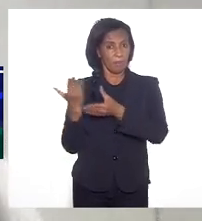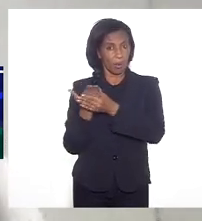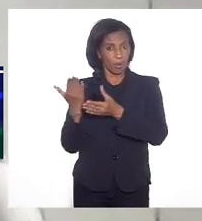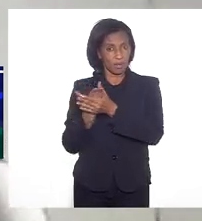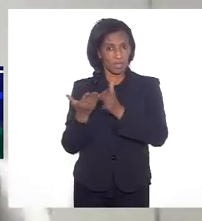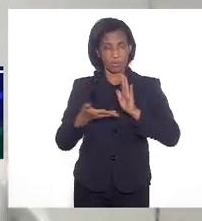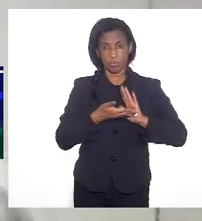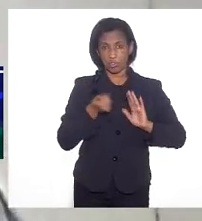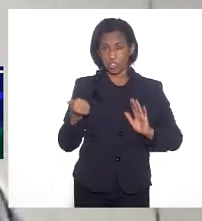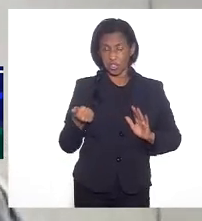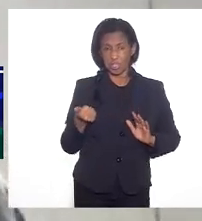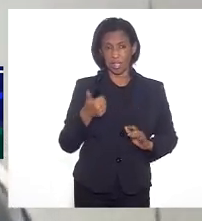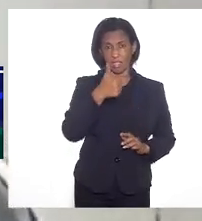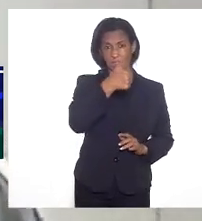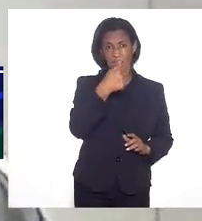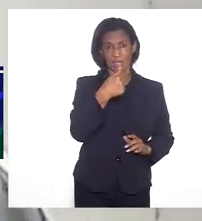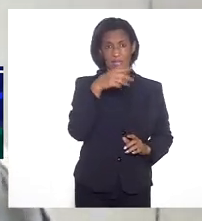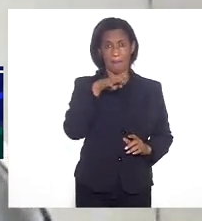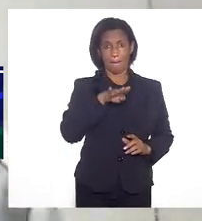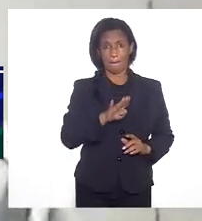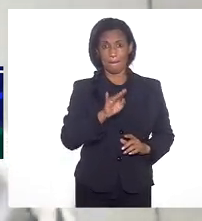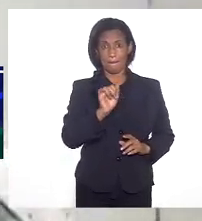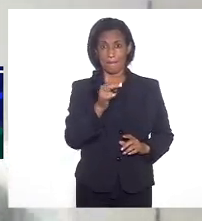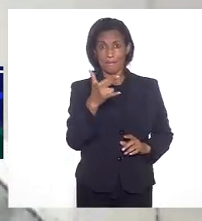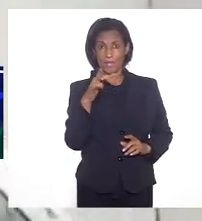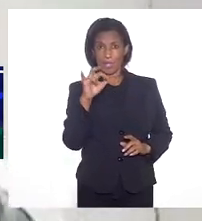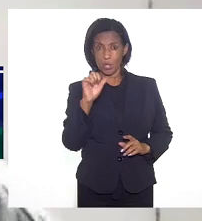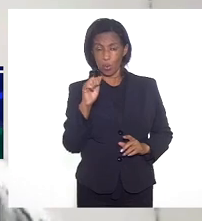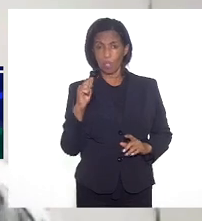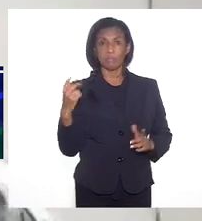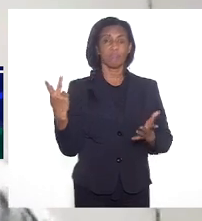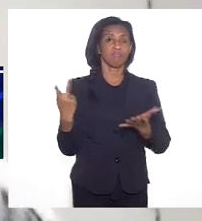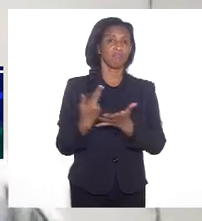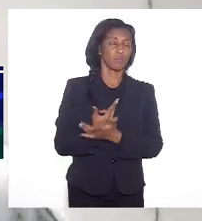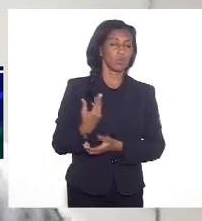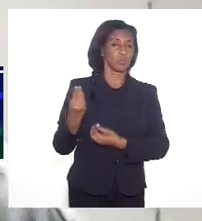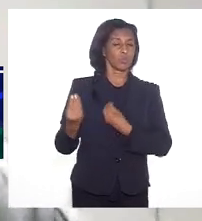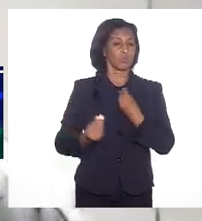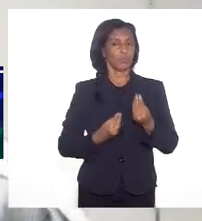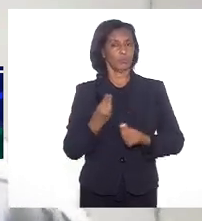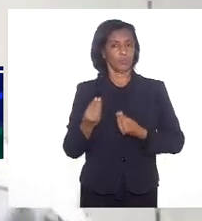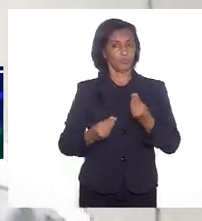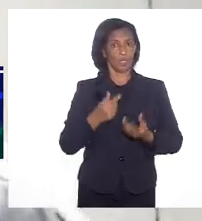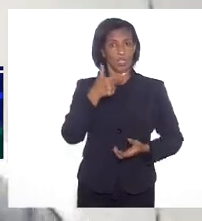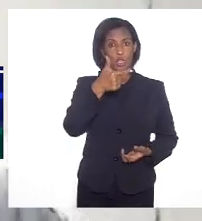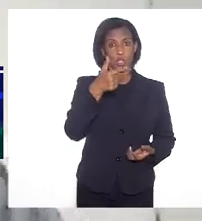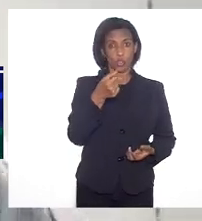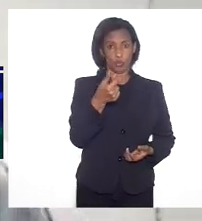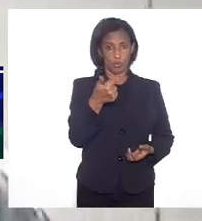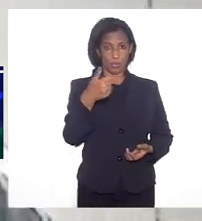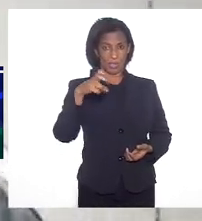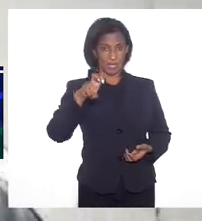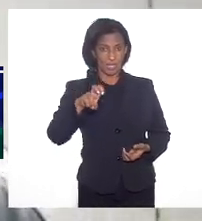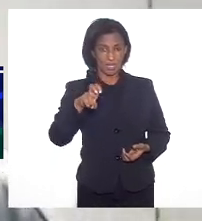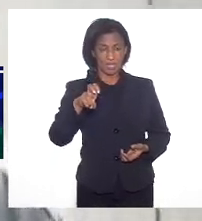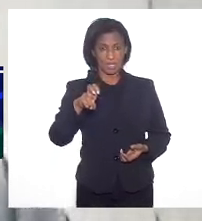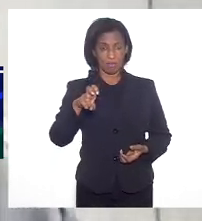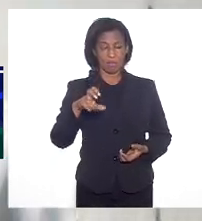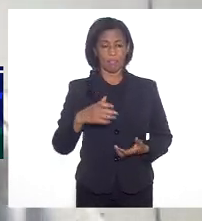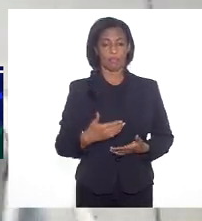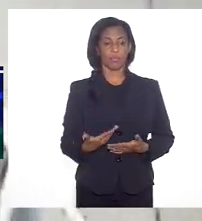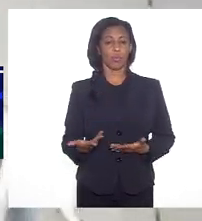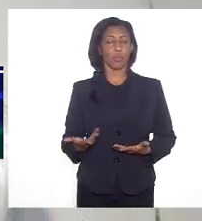bilhões que deveriam ser do Rio Previdência causou qual situação? Que em 2015 quando houve aquela